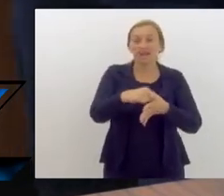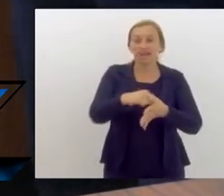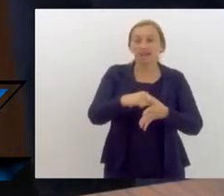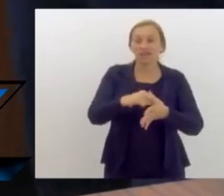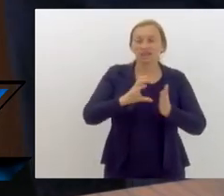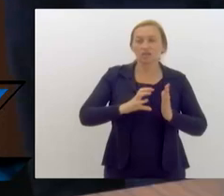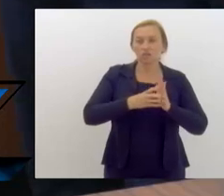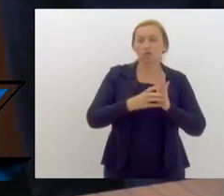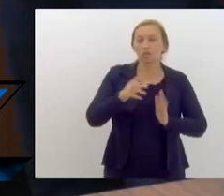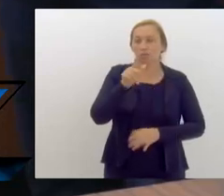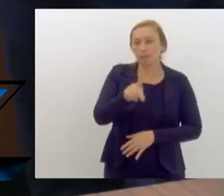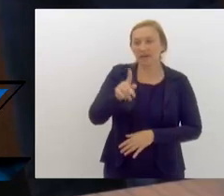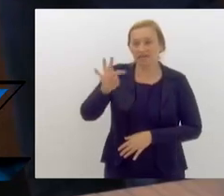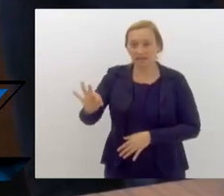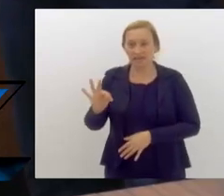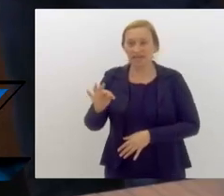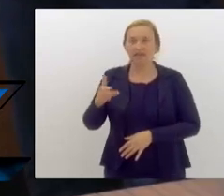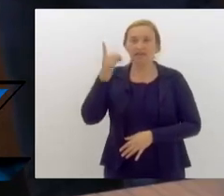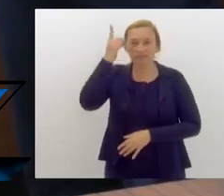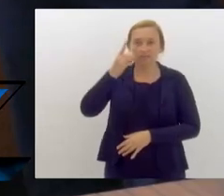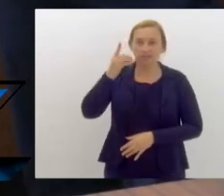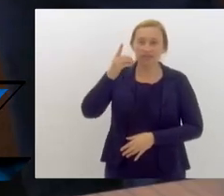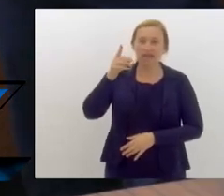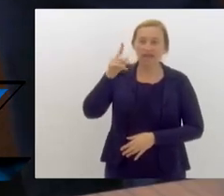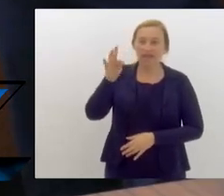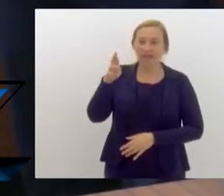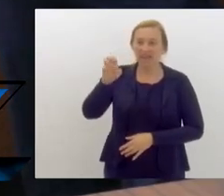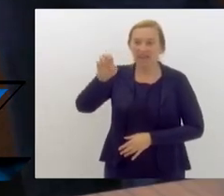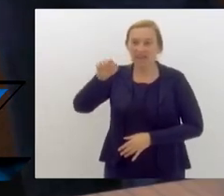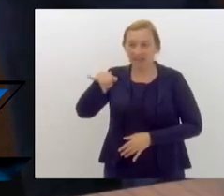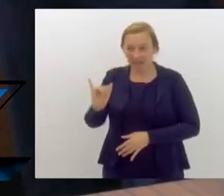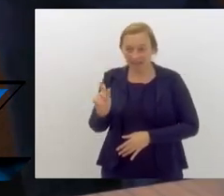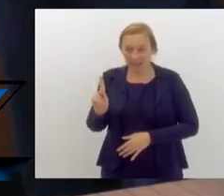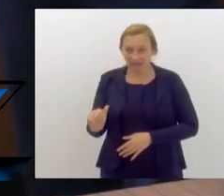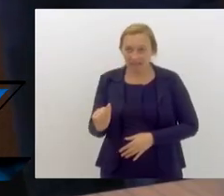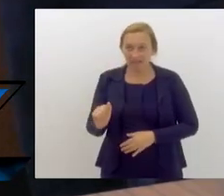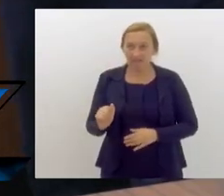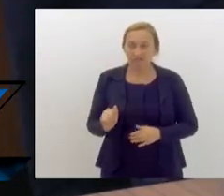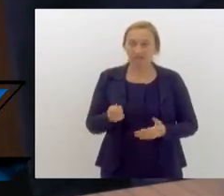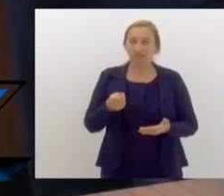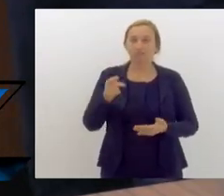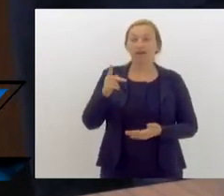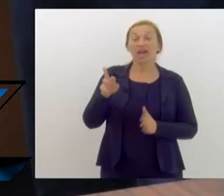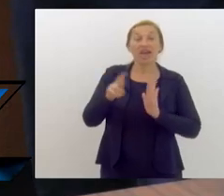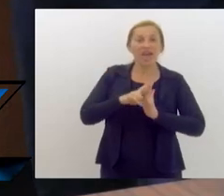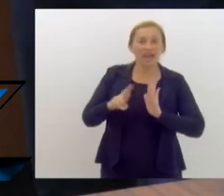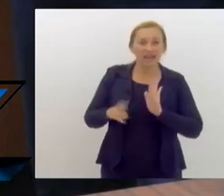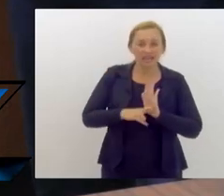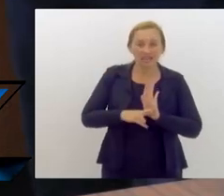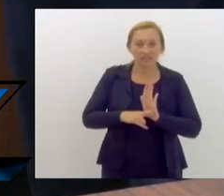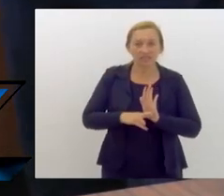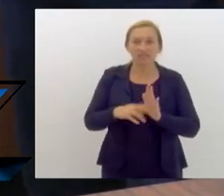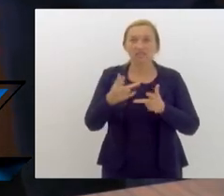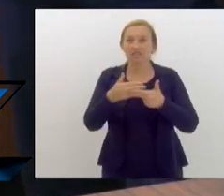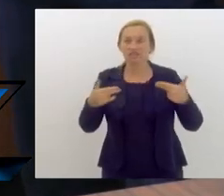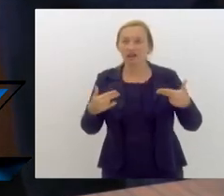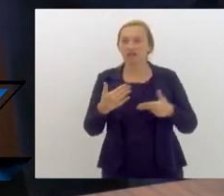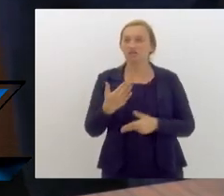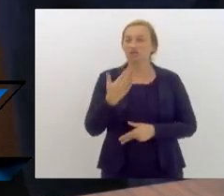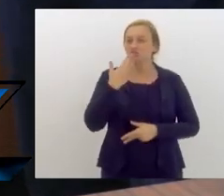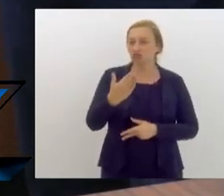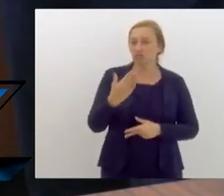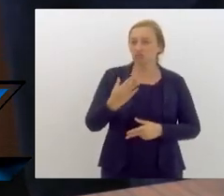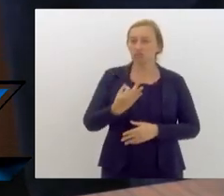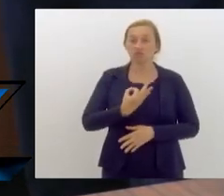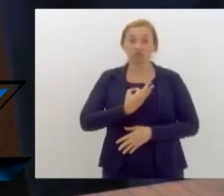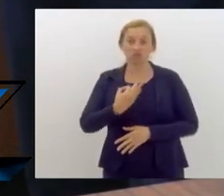PT deputada Érica é uma demanda sobre o Regimento há diversos tipos de premiações